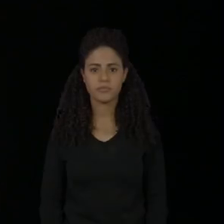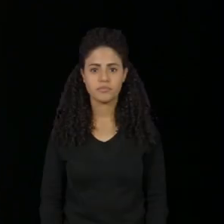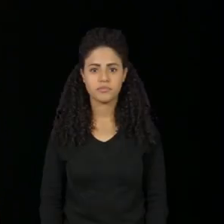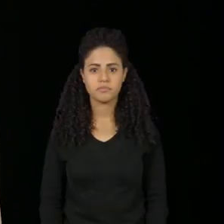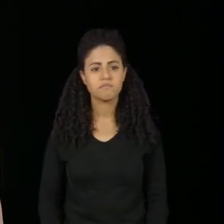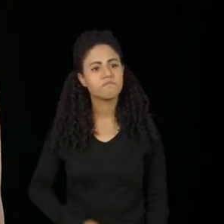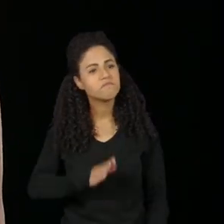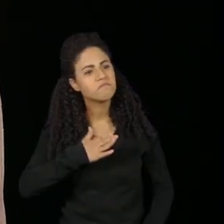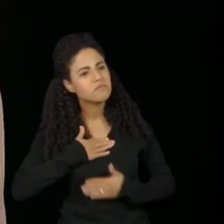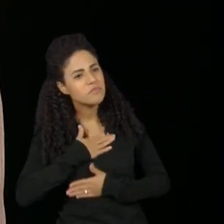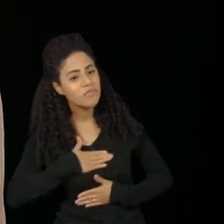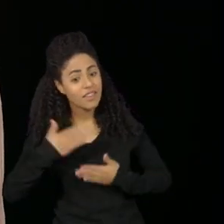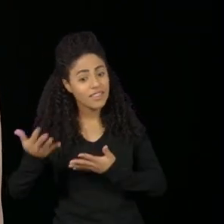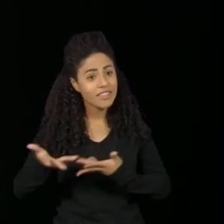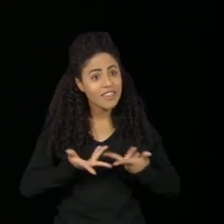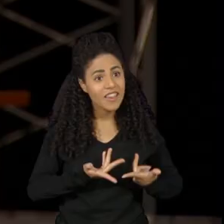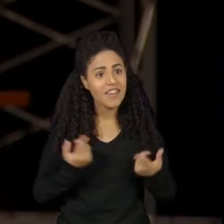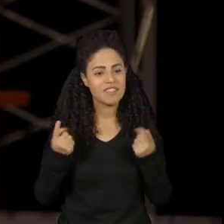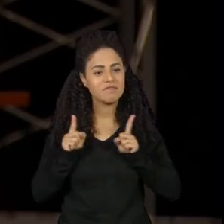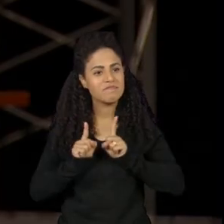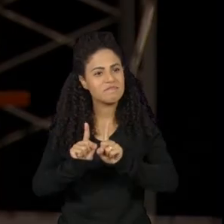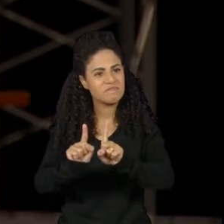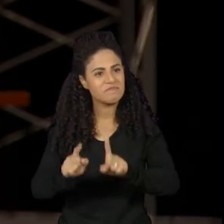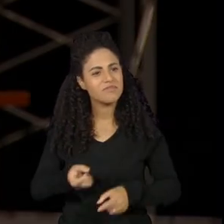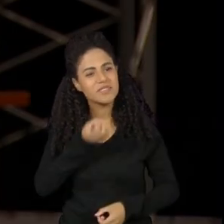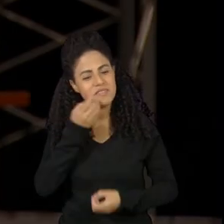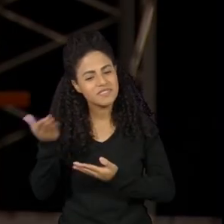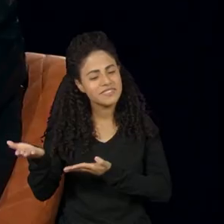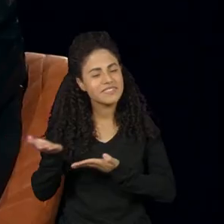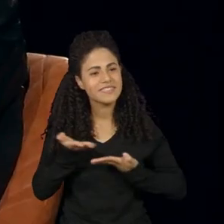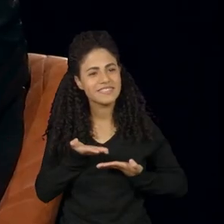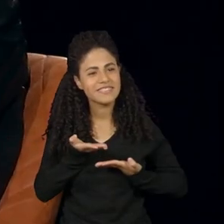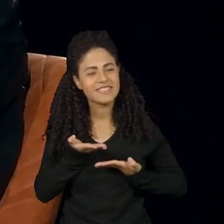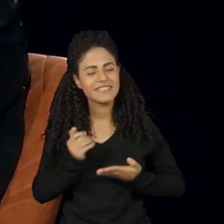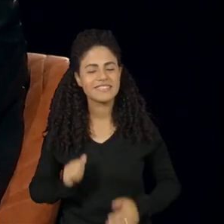Bortolotto, prazer em recebê-lo aqui no Persona. Seja bem-vindo.